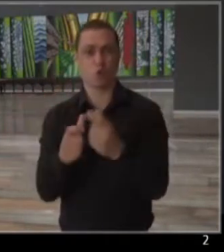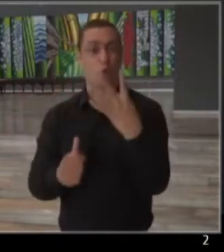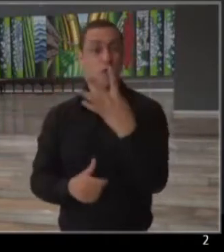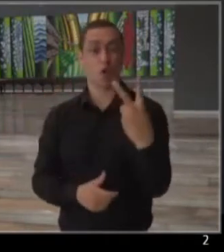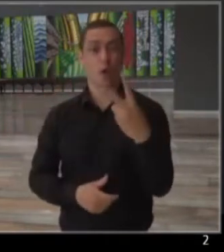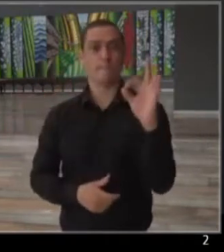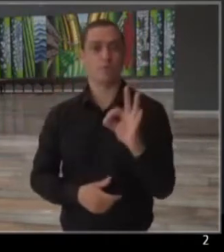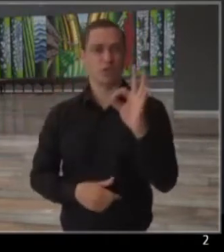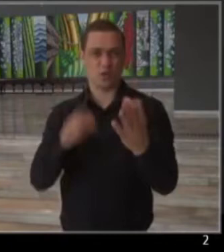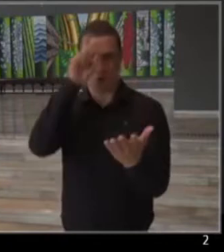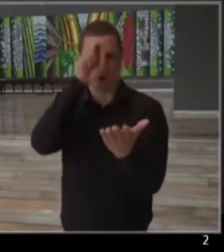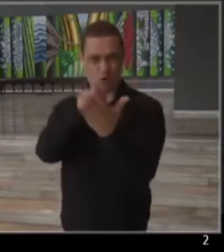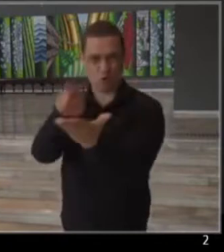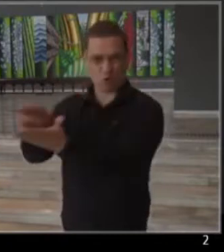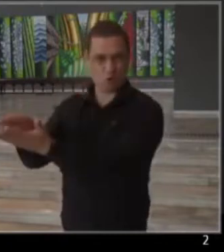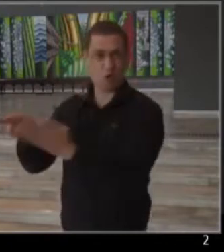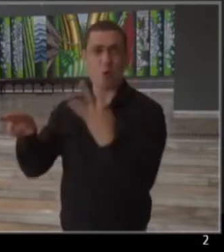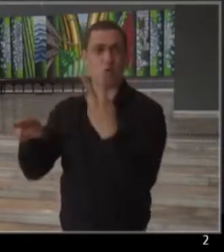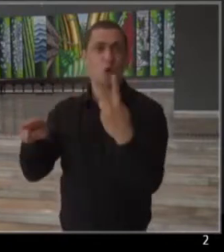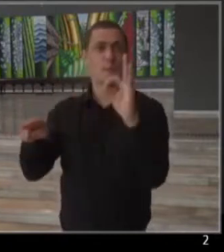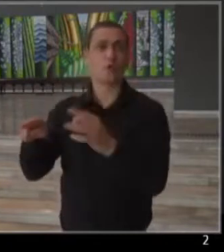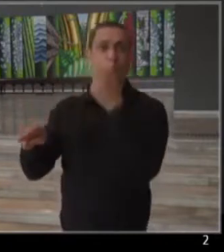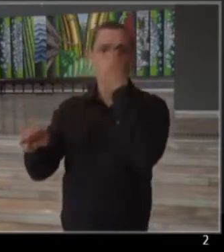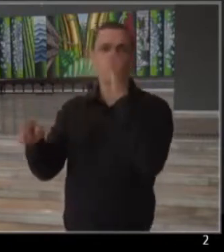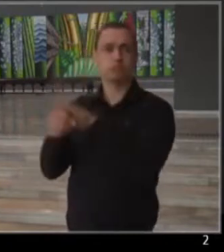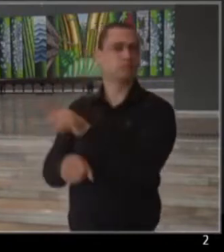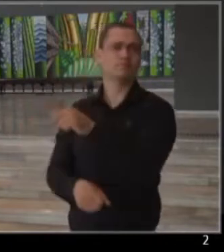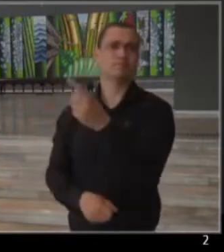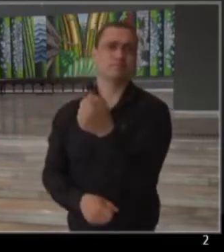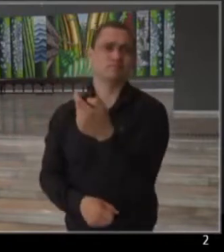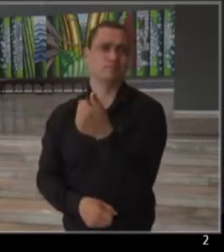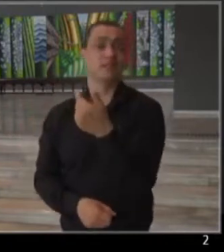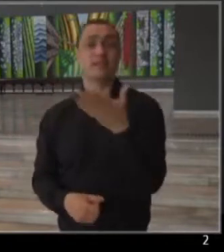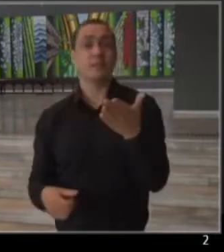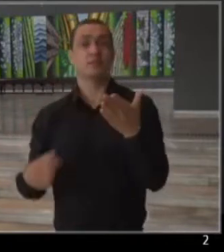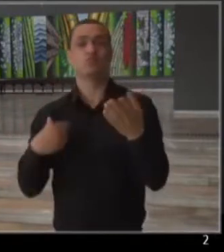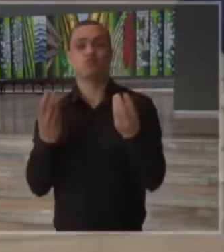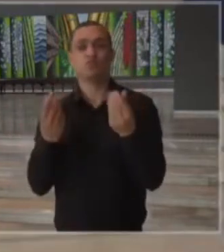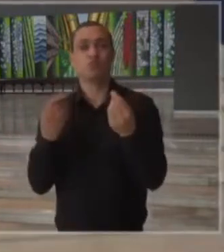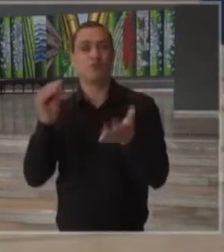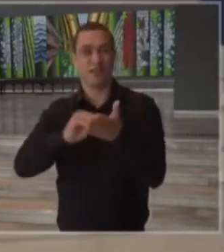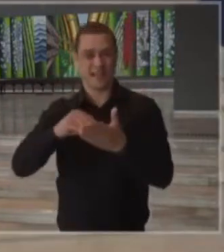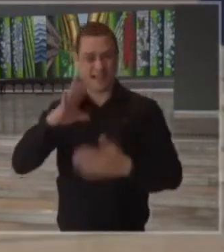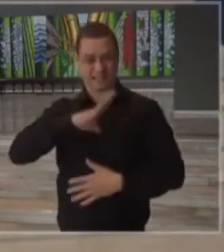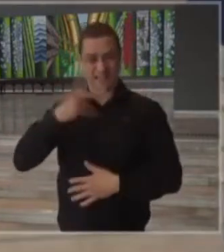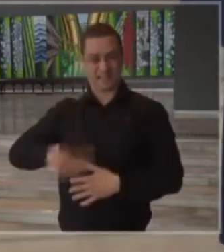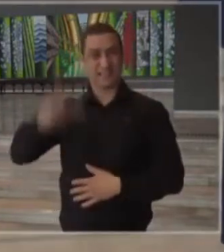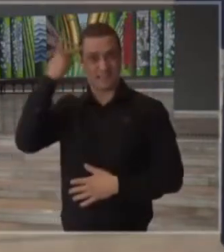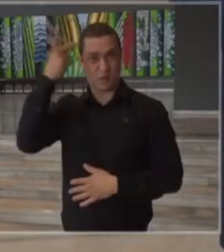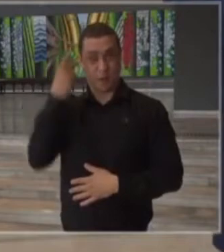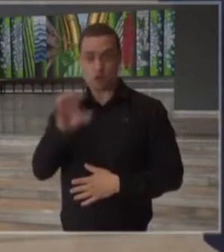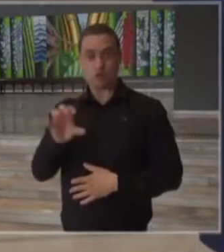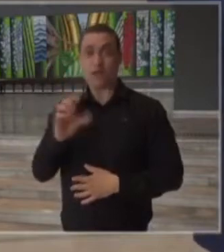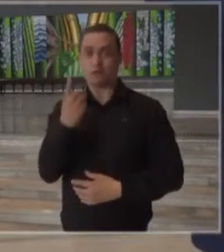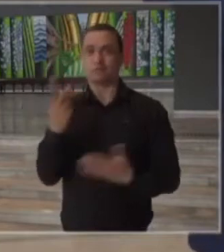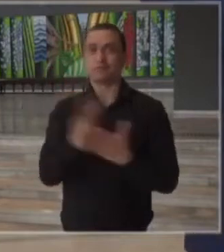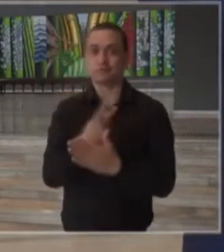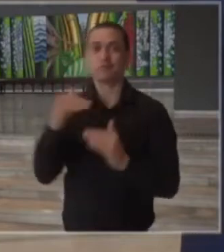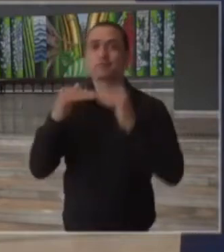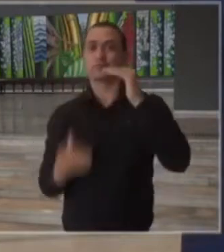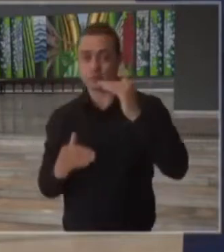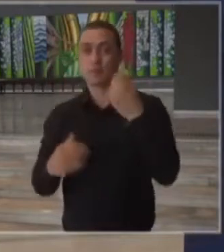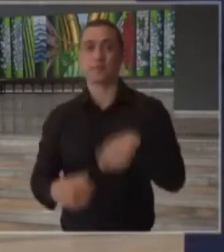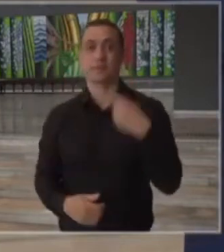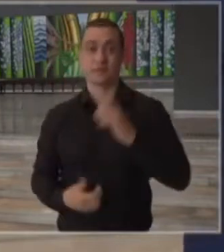42% dos leitos estão ocupados. Existe uma distorção em relação à cidade de São Paulo que precisa ser corrigida. A cidade de